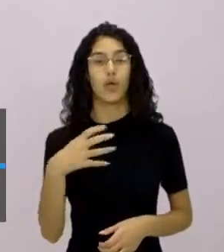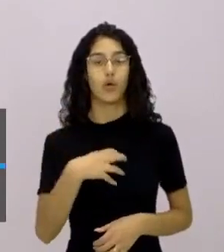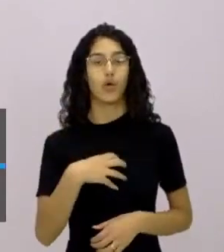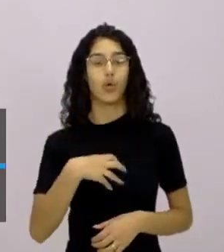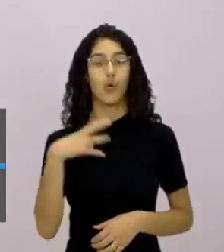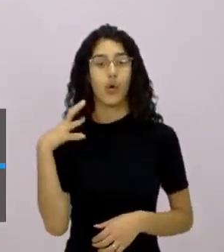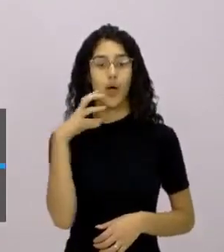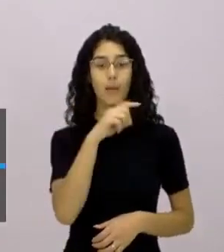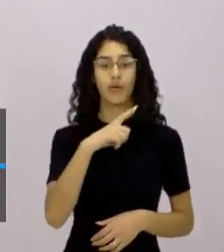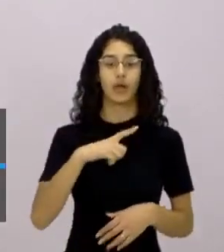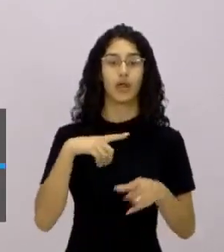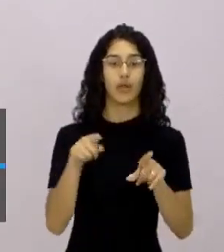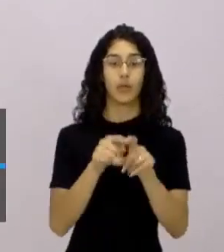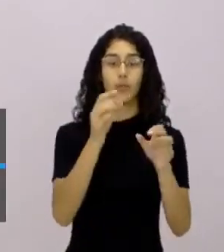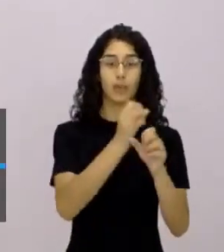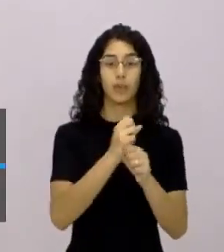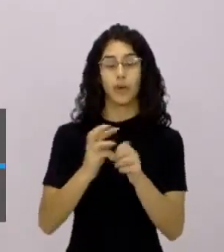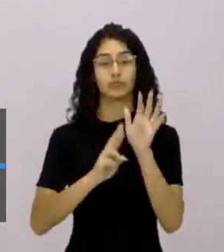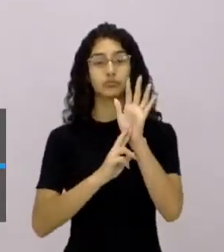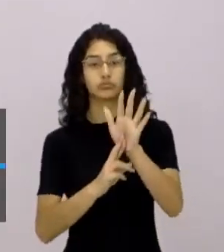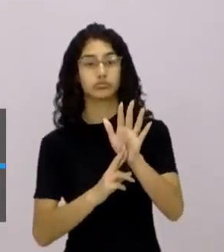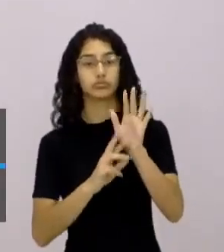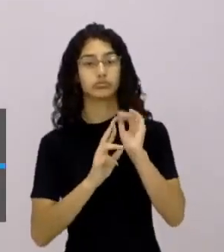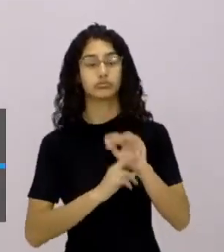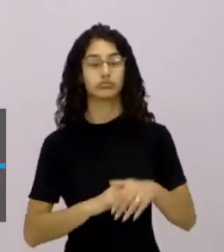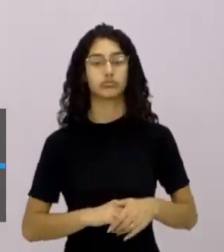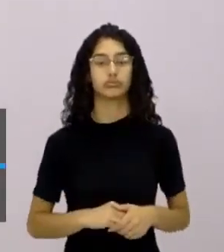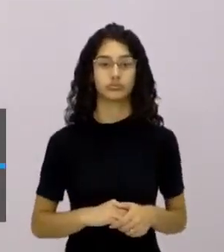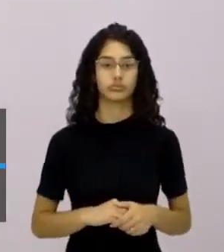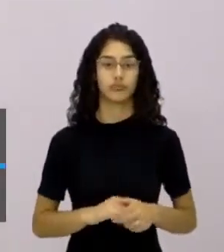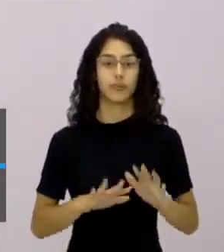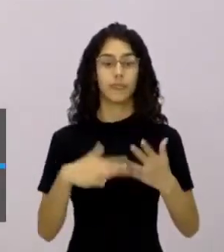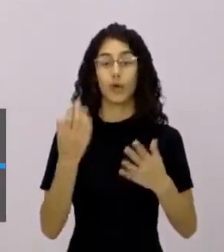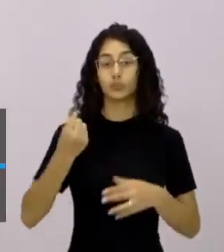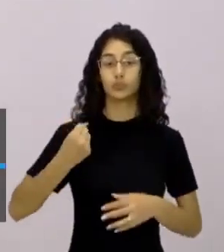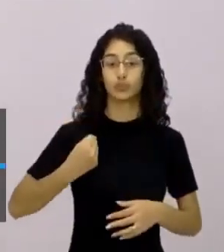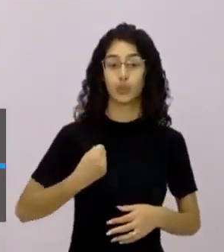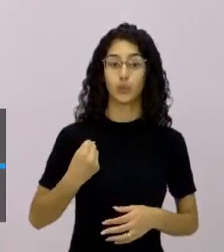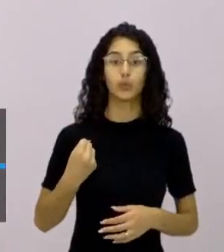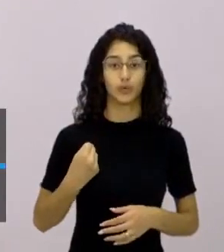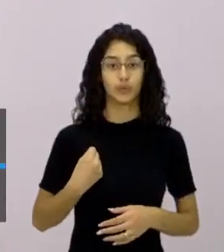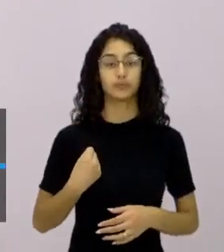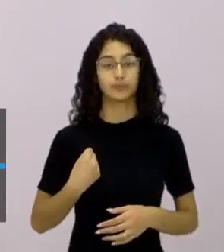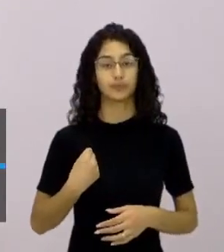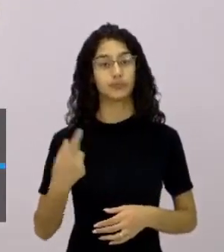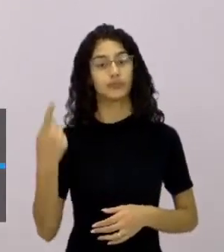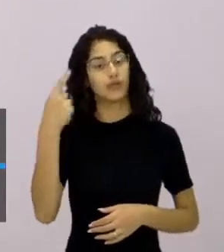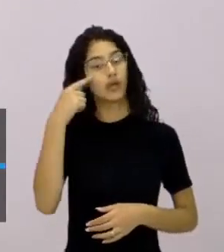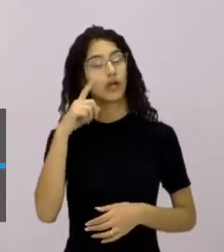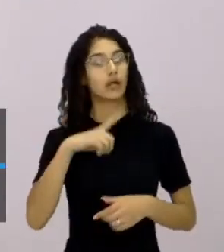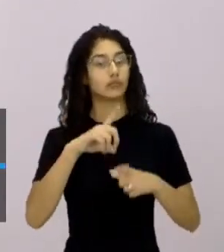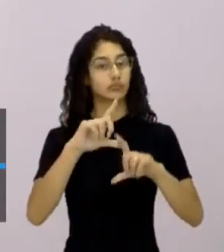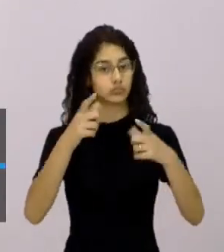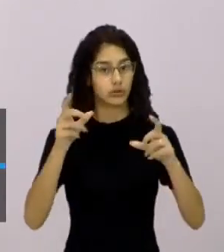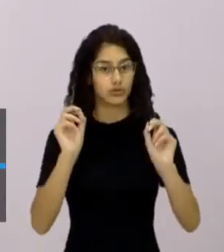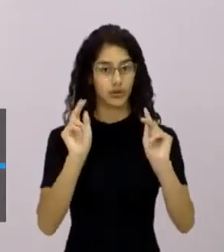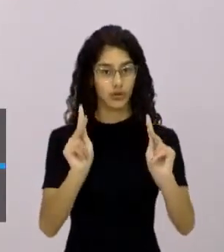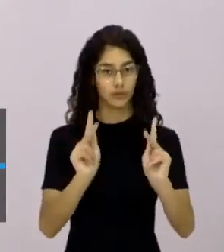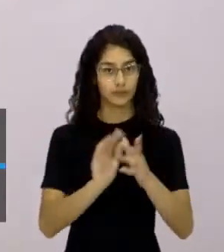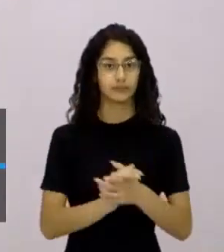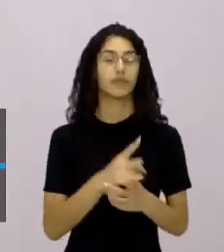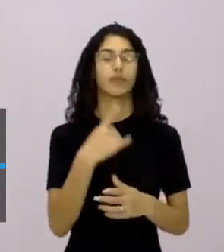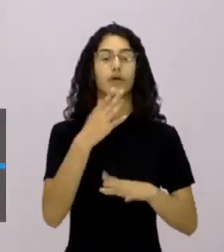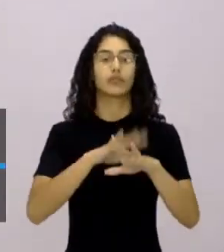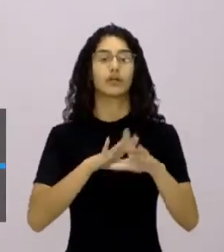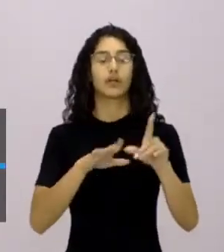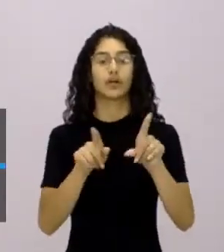é um número cujo resultado dele, ele representa um número potente, na ideia aqui de grande, tá bom? E hoje a